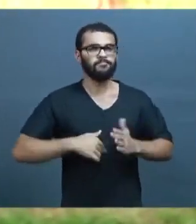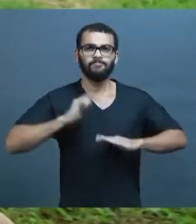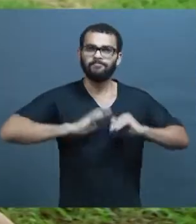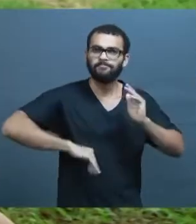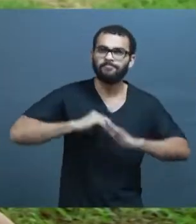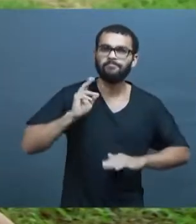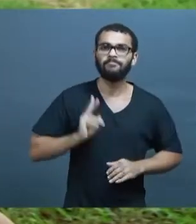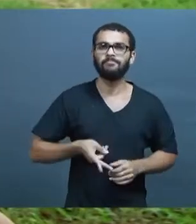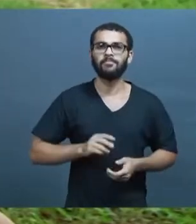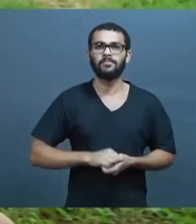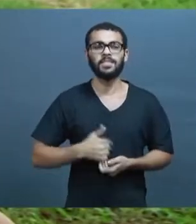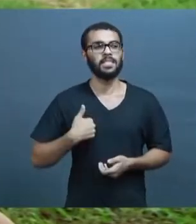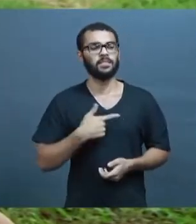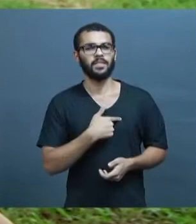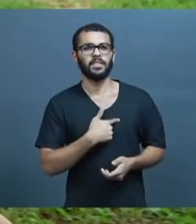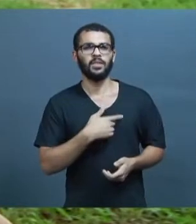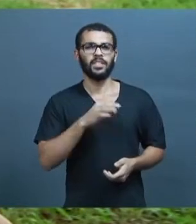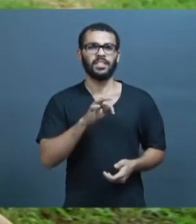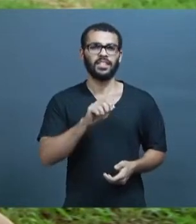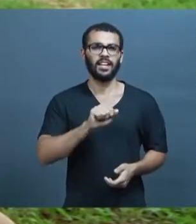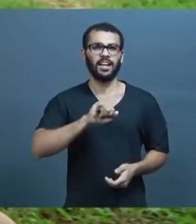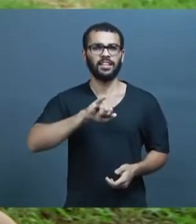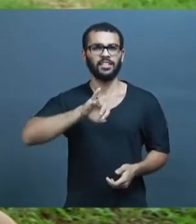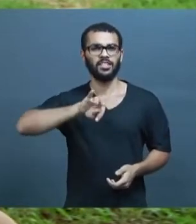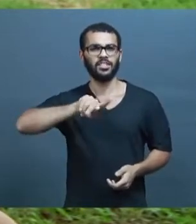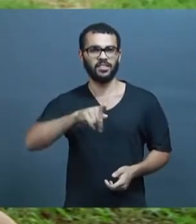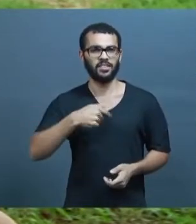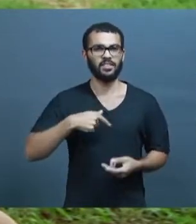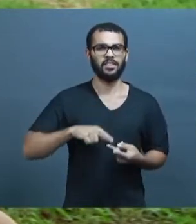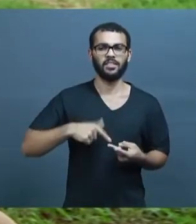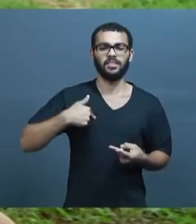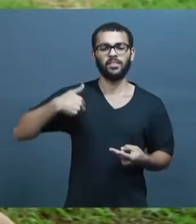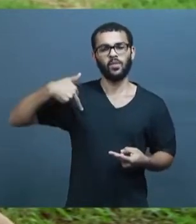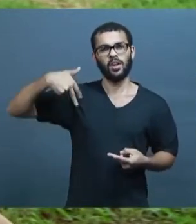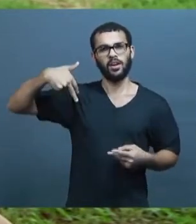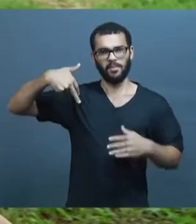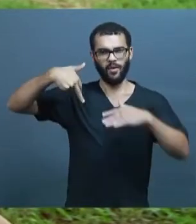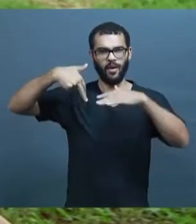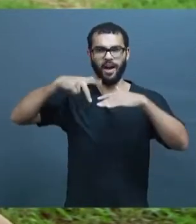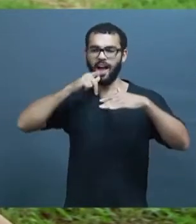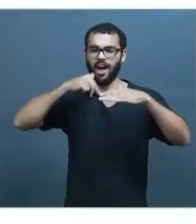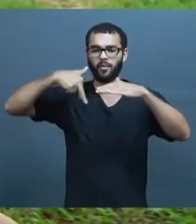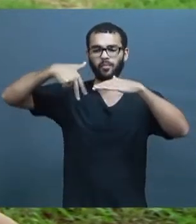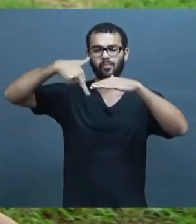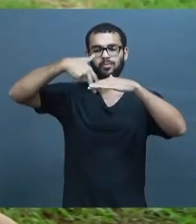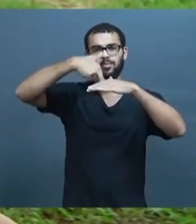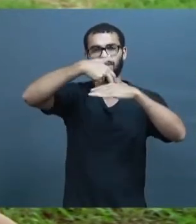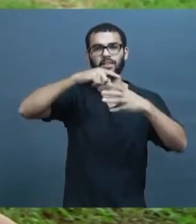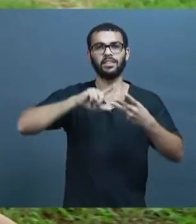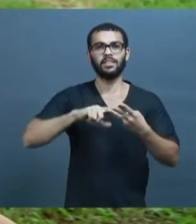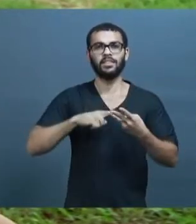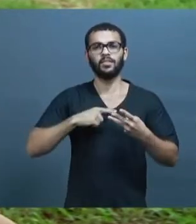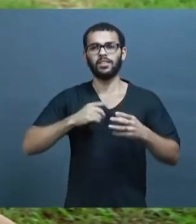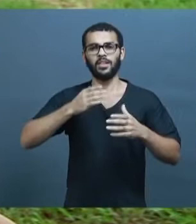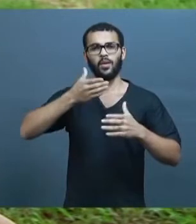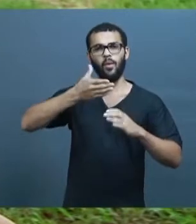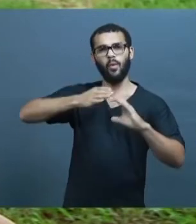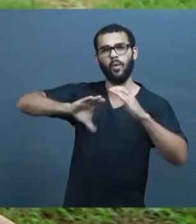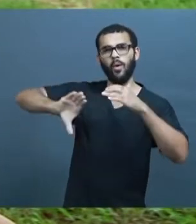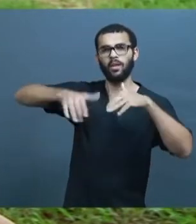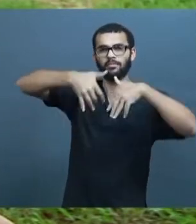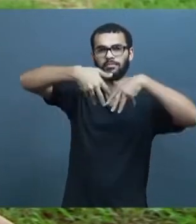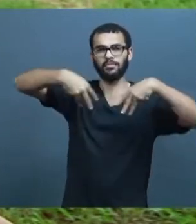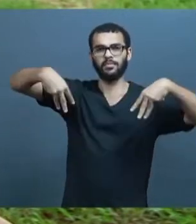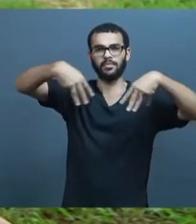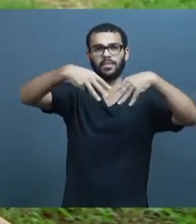fazer. Eu faço tai chi, faço caminhada dentro da água e participo do coral. E também